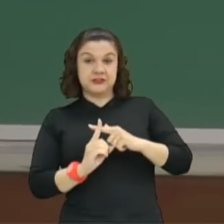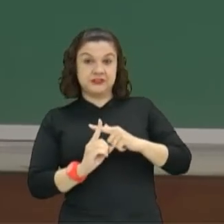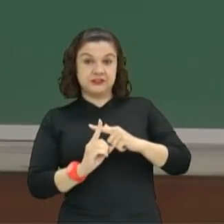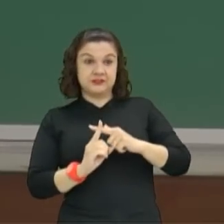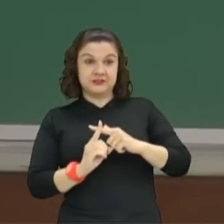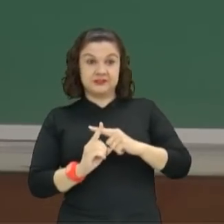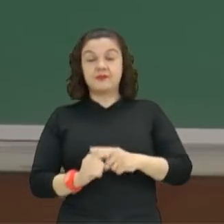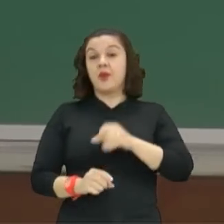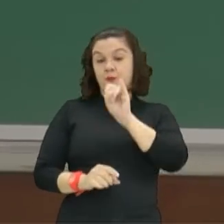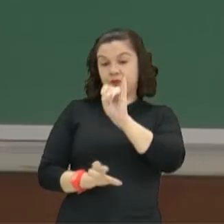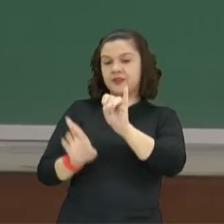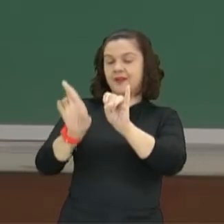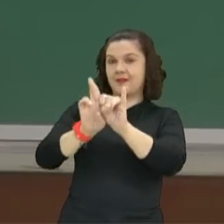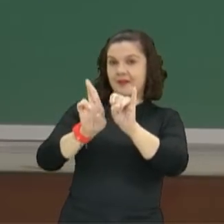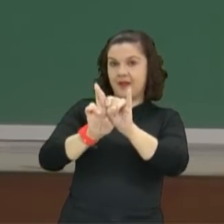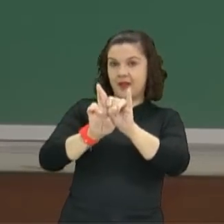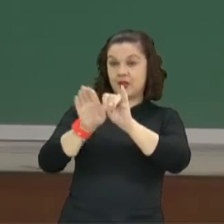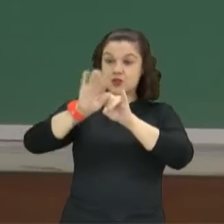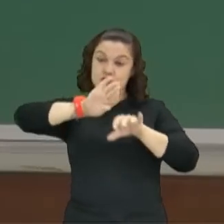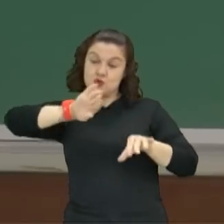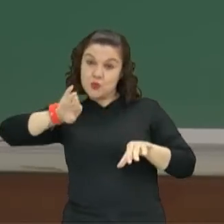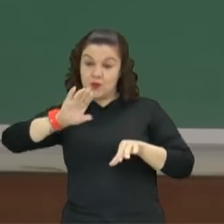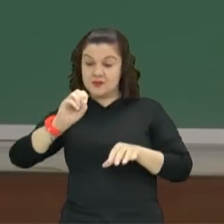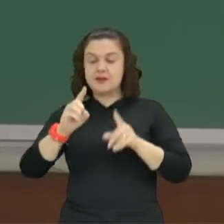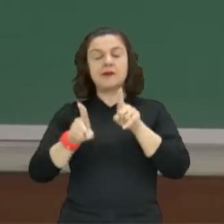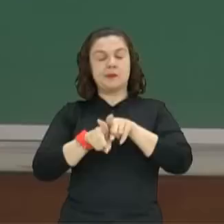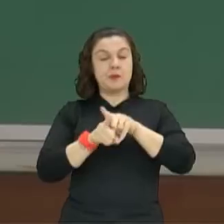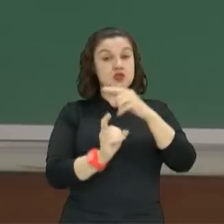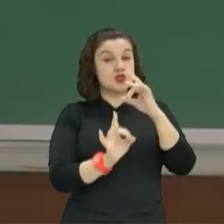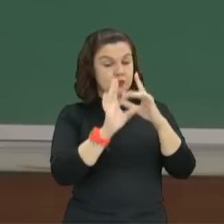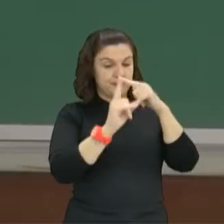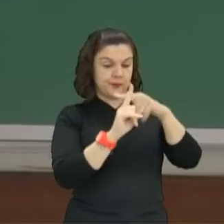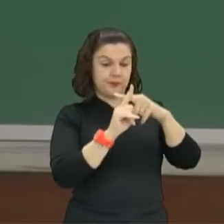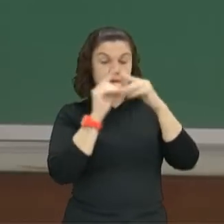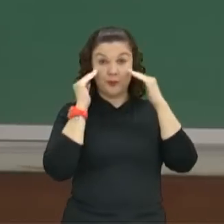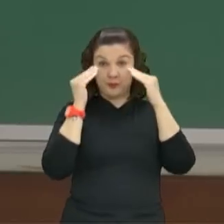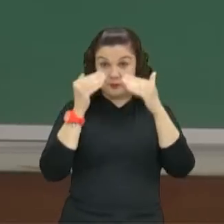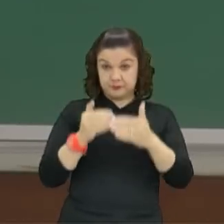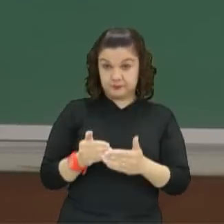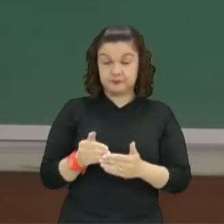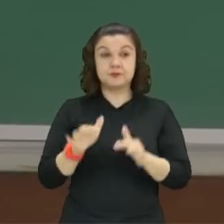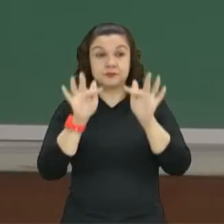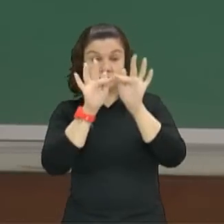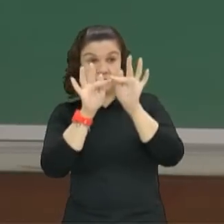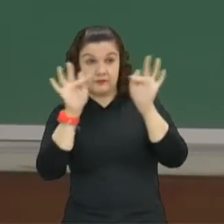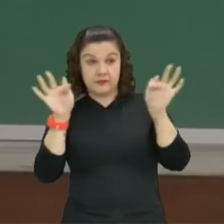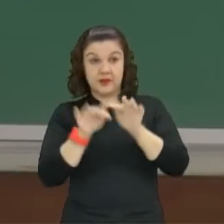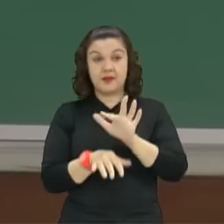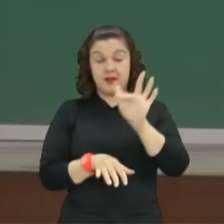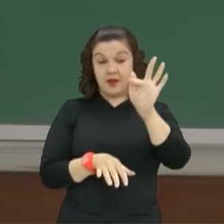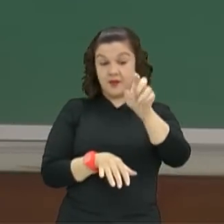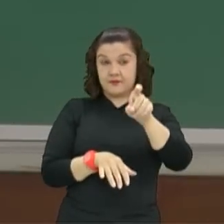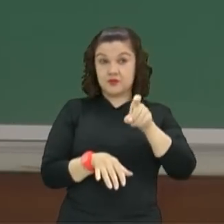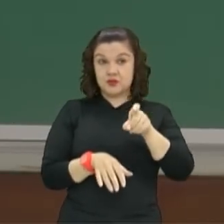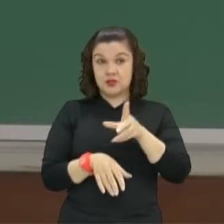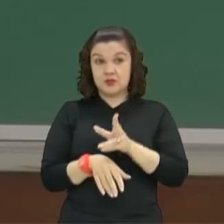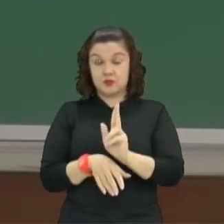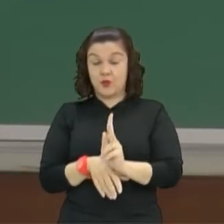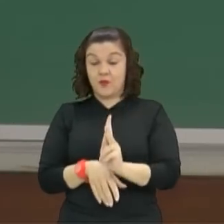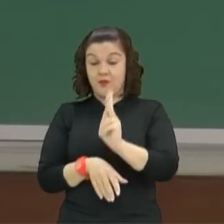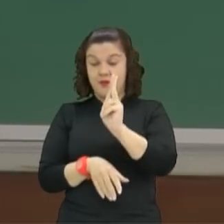Então, além de excluir o zero, ele só quer os positivos. Legal, né? Uma função do tipo f de x igual